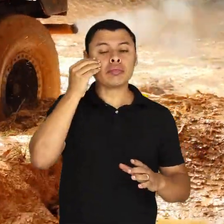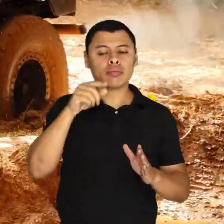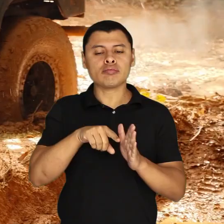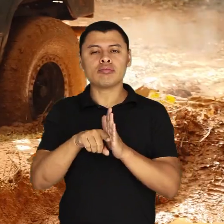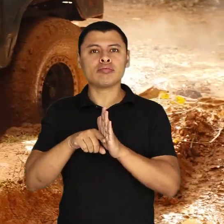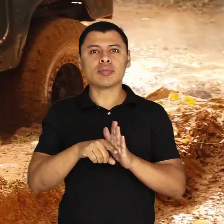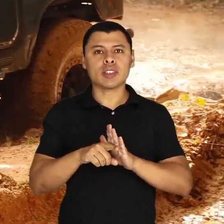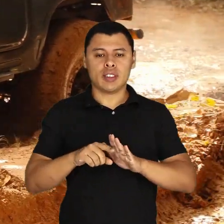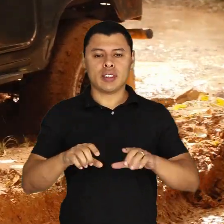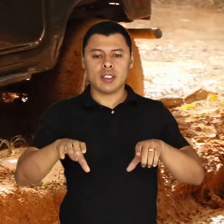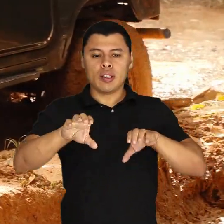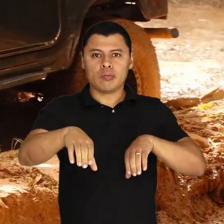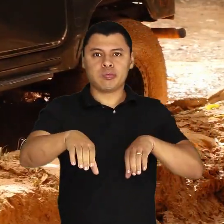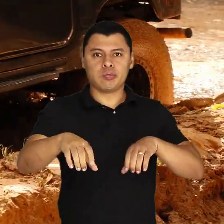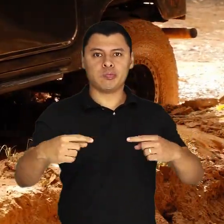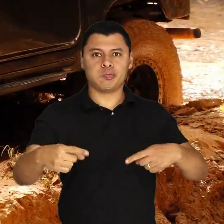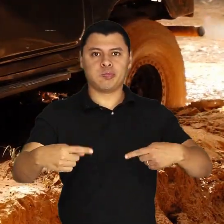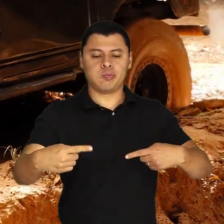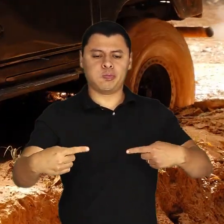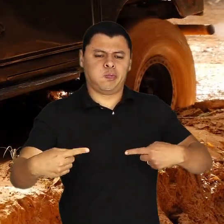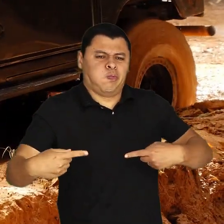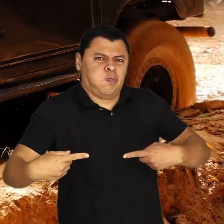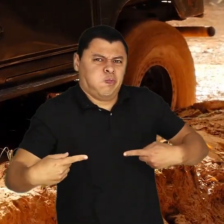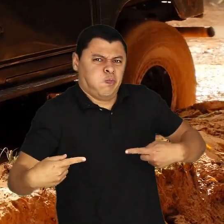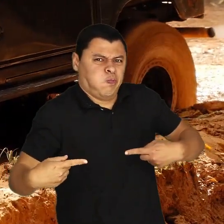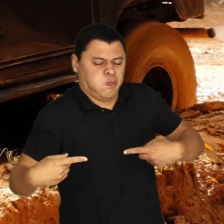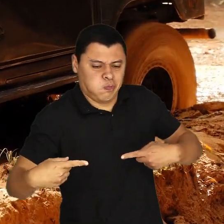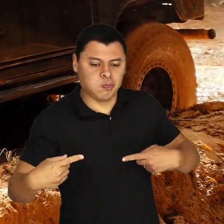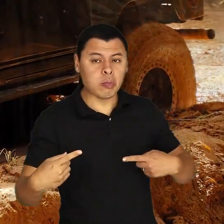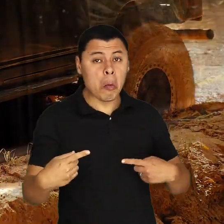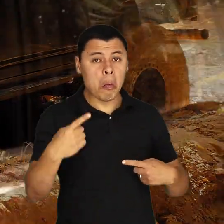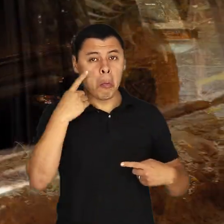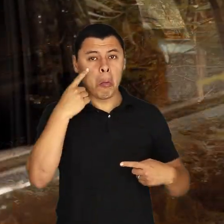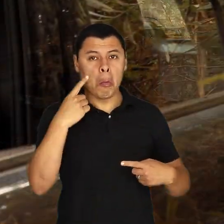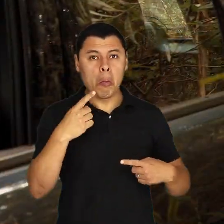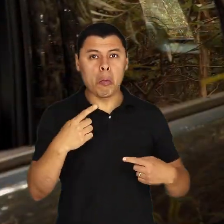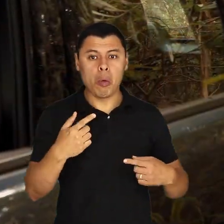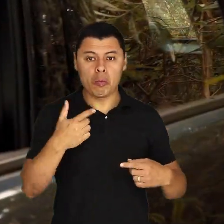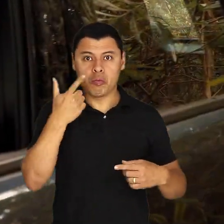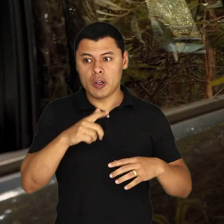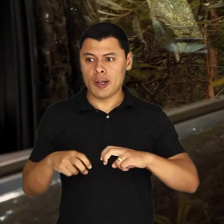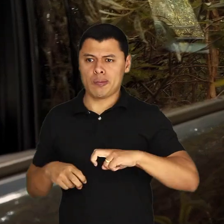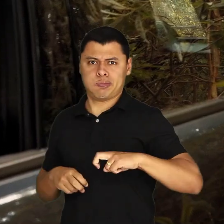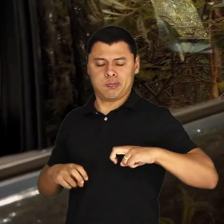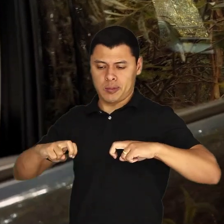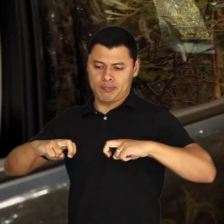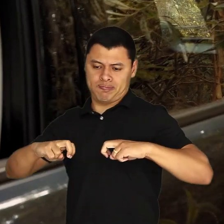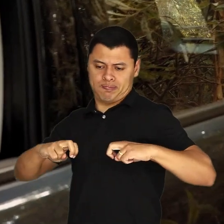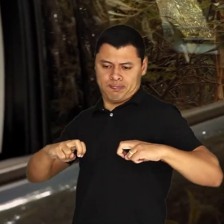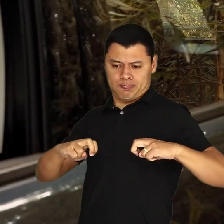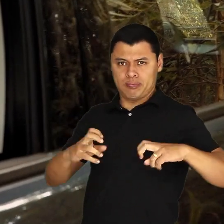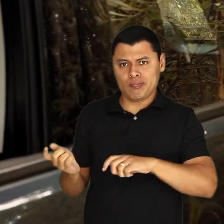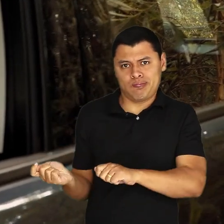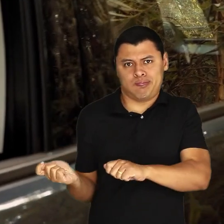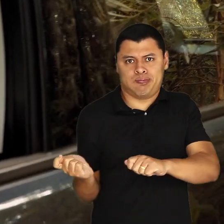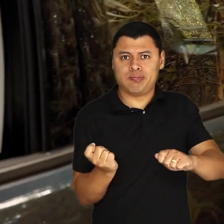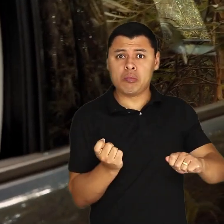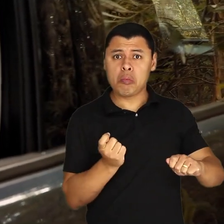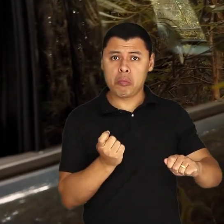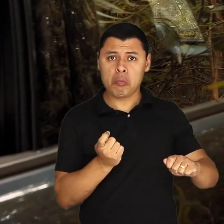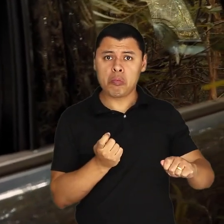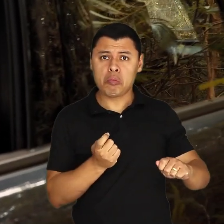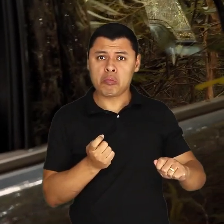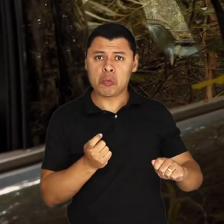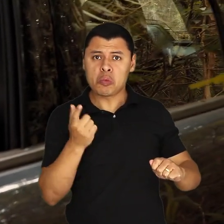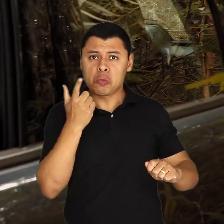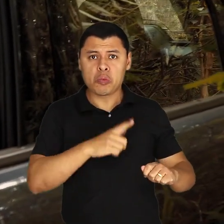legal só para ver como é que esse sistema de controle de tração, controle diferencial funciona, né? Porque deu para a gente conseguir trazer para trás o Bandeirante